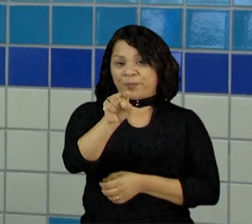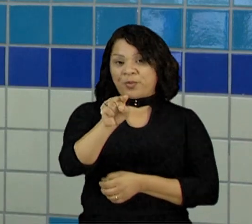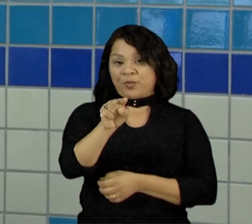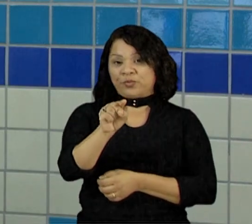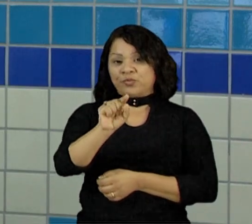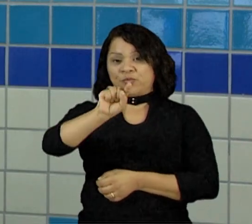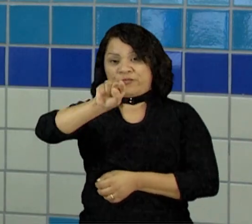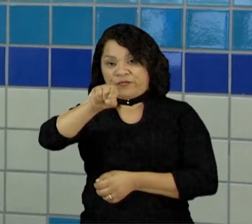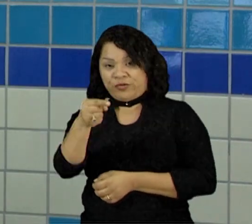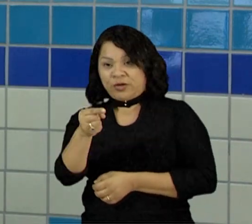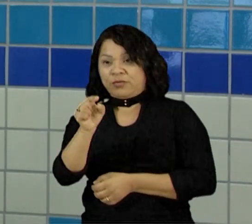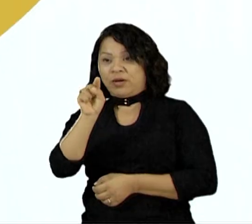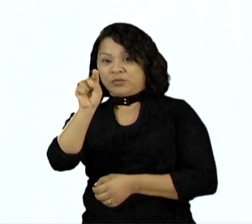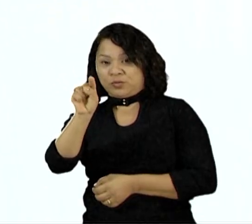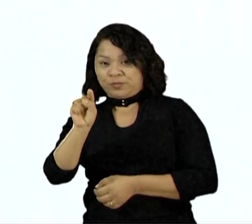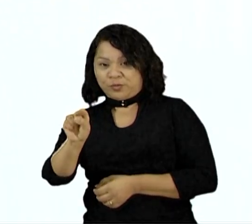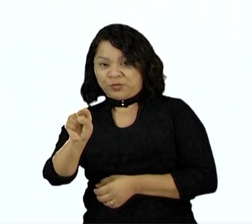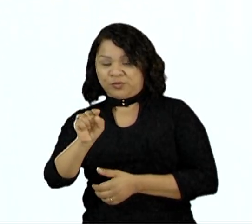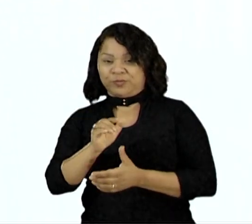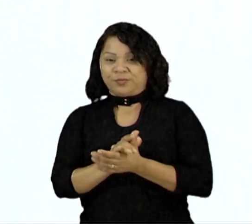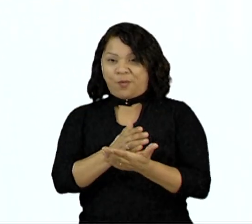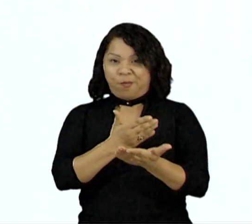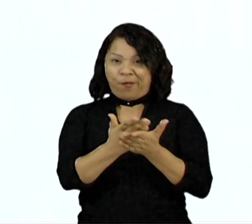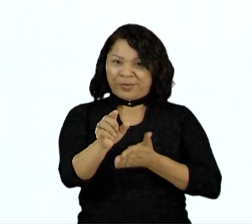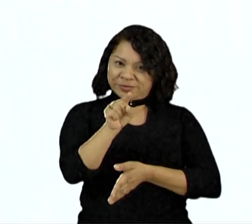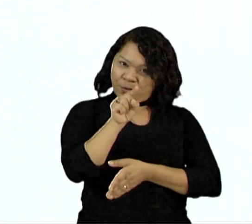e 2 pontos. Vamos começar com o ponto.